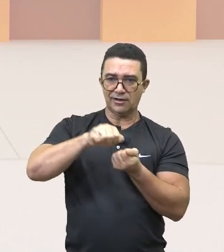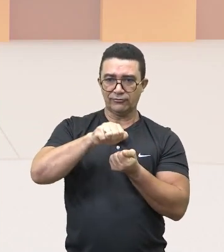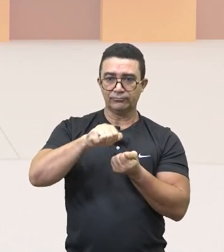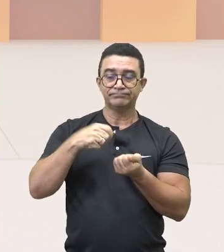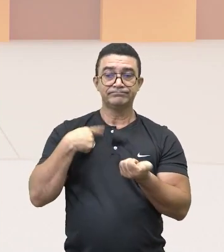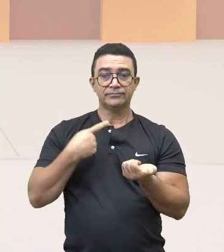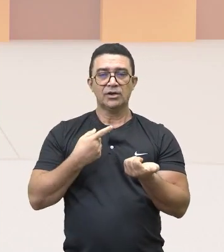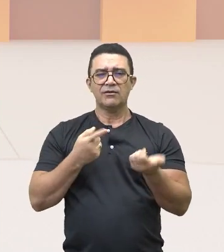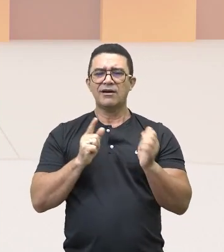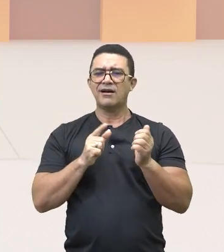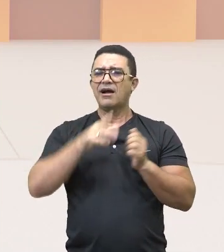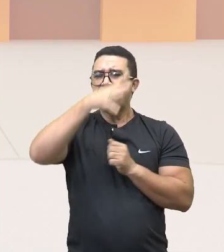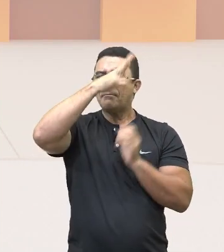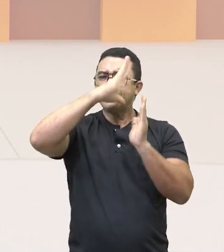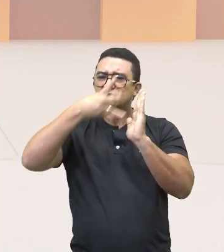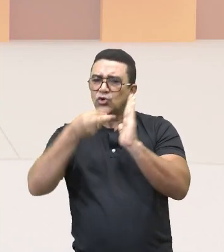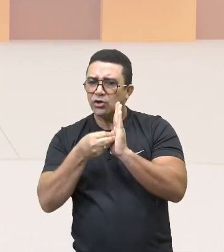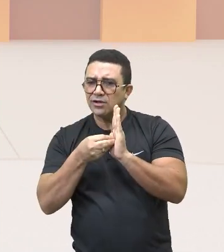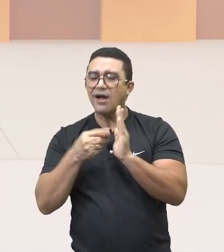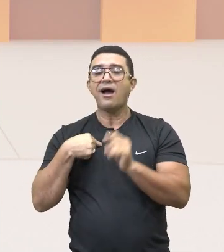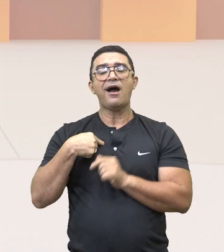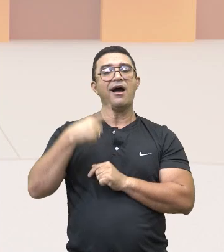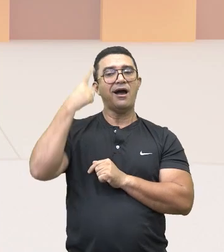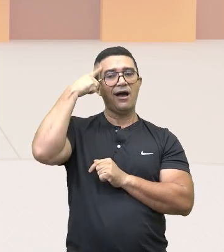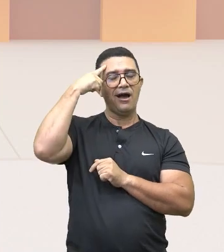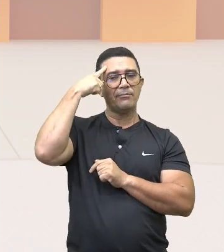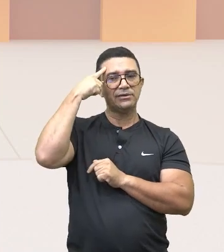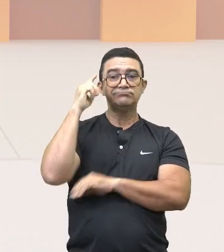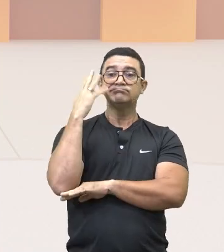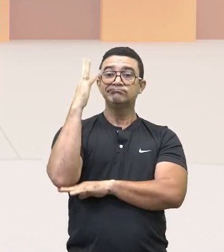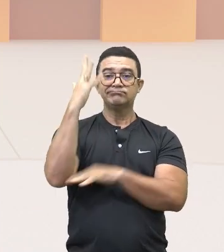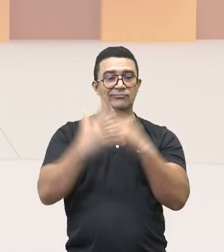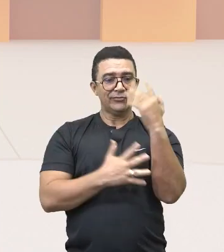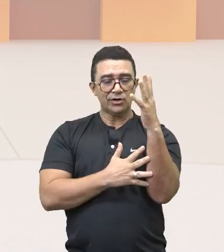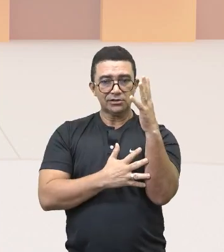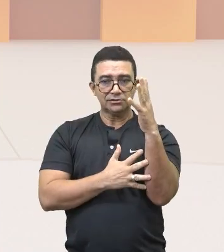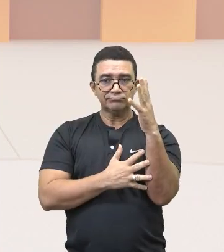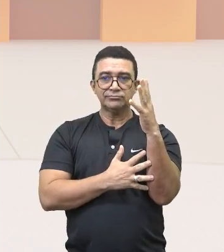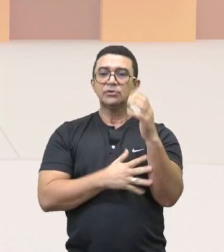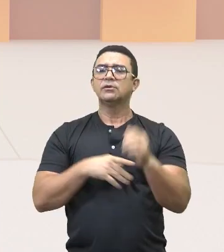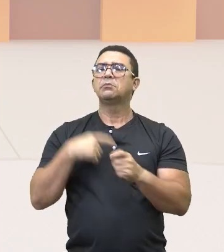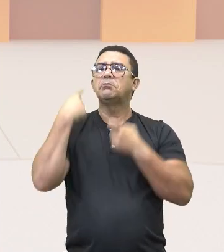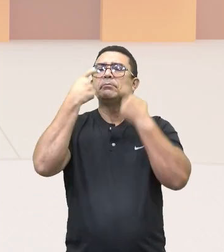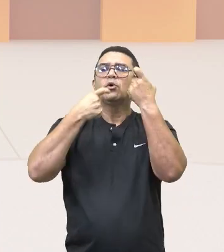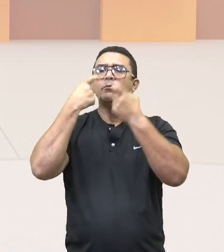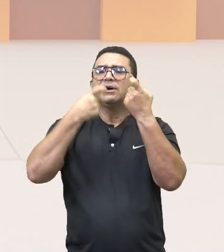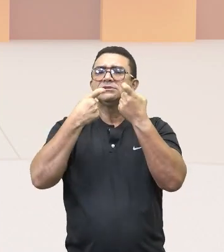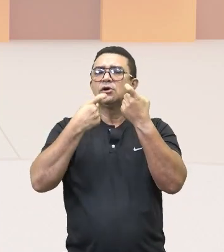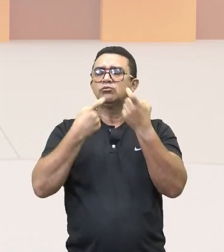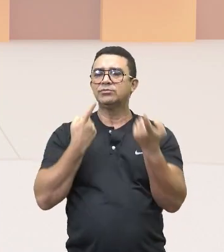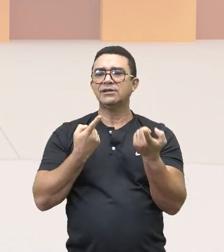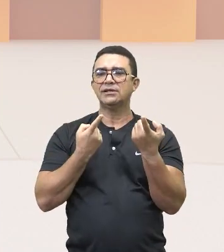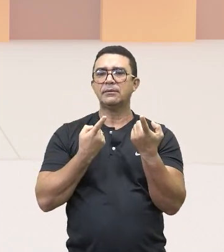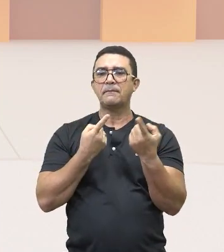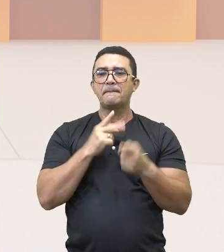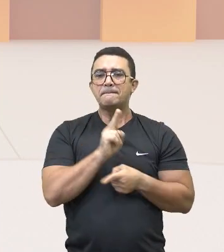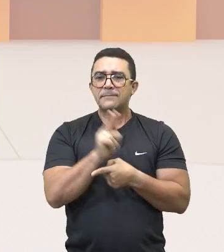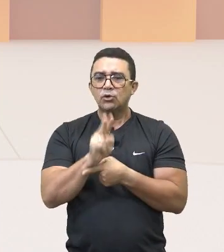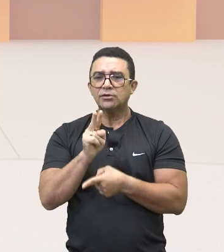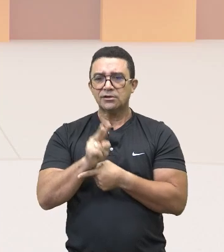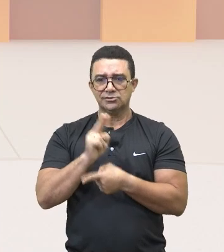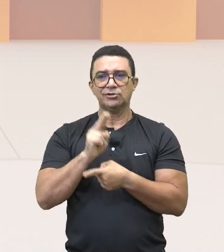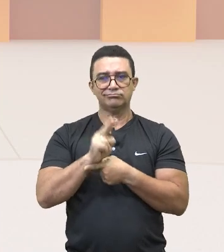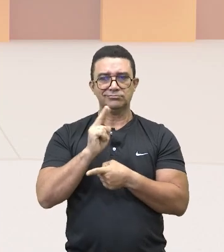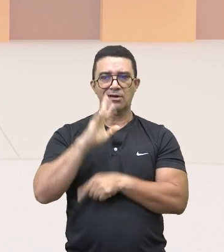não é mesmo? E a floresta, ela tem tido uma preocupação muito grande com a floresta amazônica, né? Principalmente os